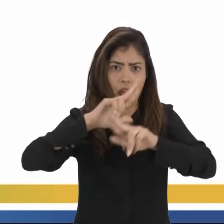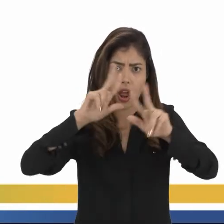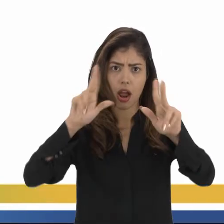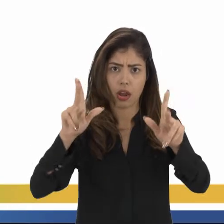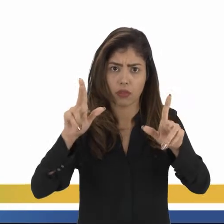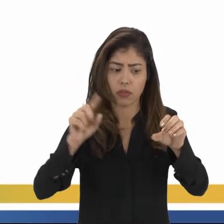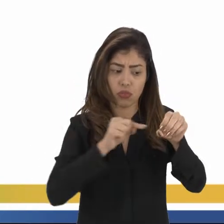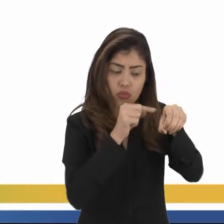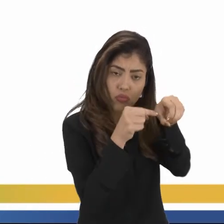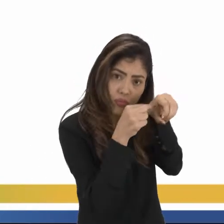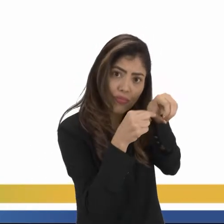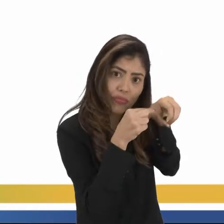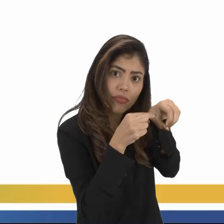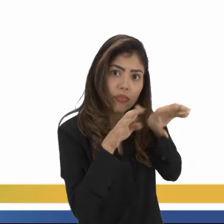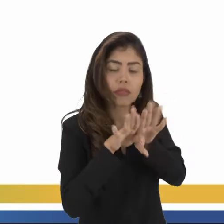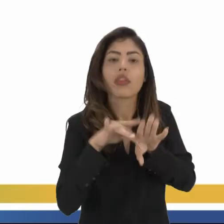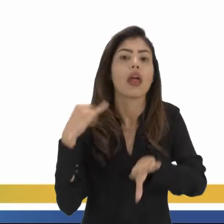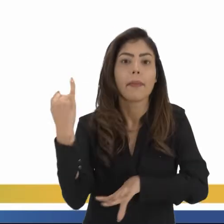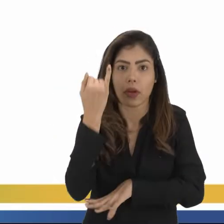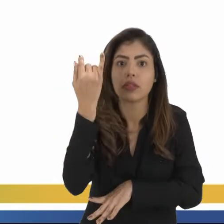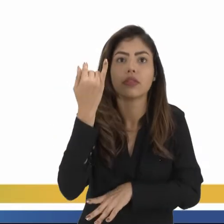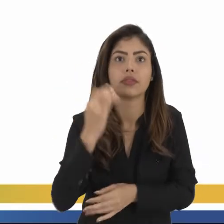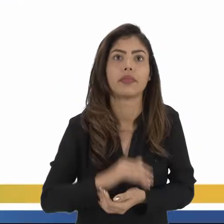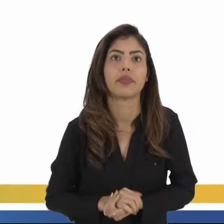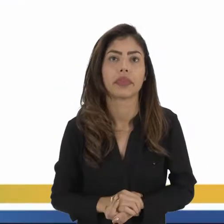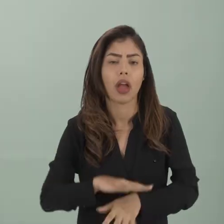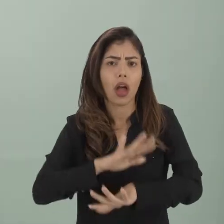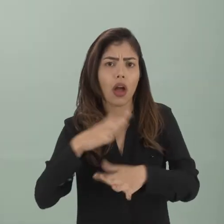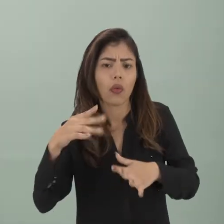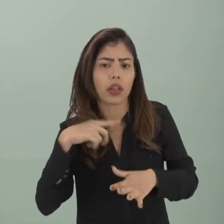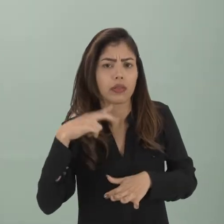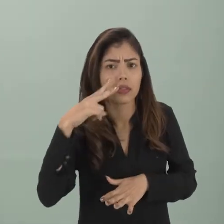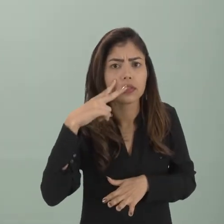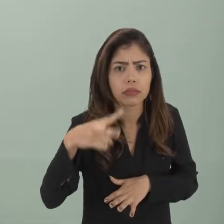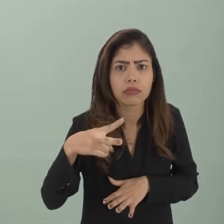diversos núcleos. Isso é muito importante quando vocês